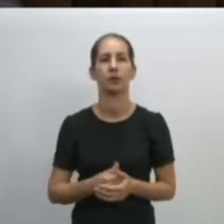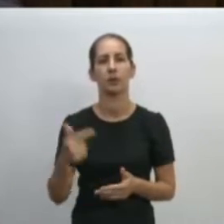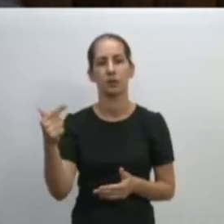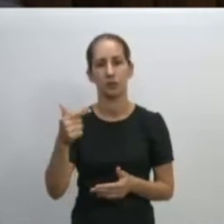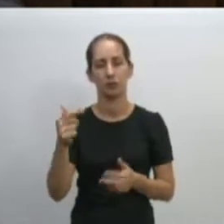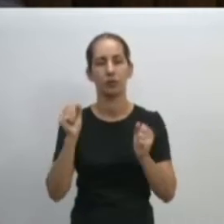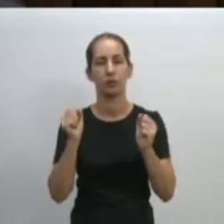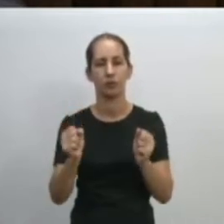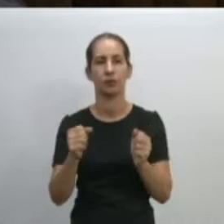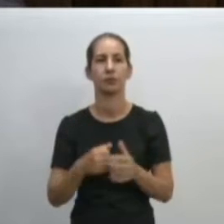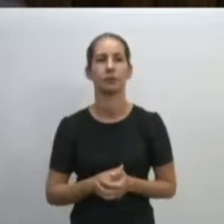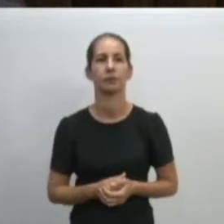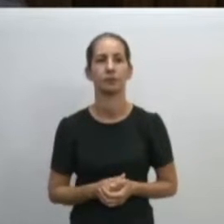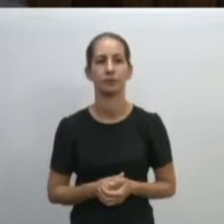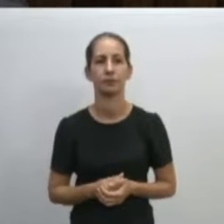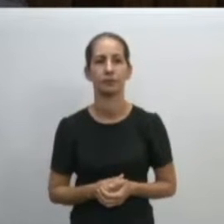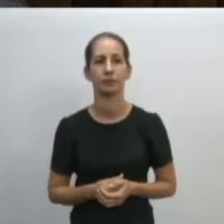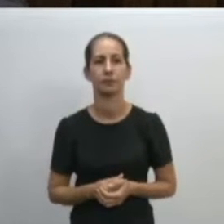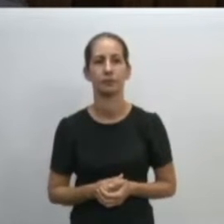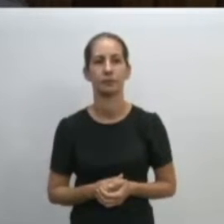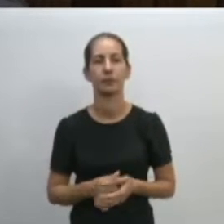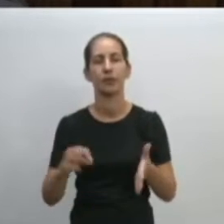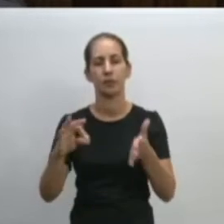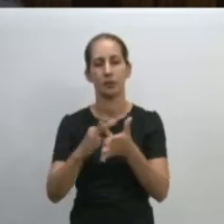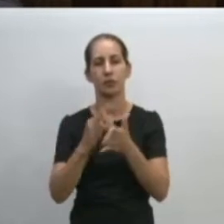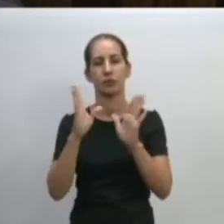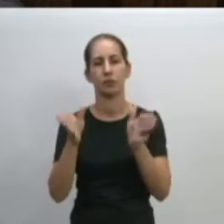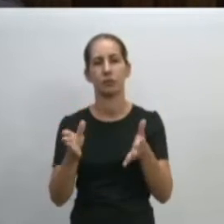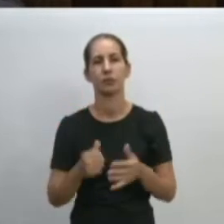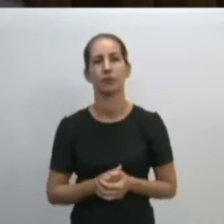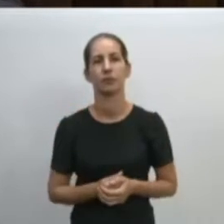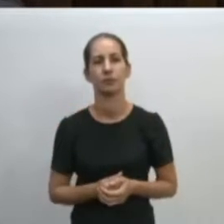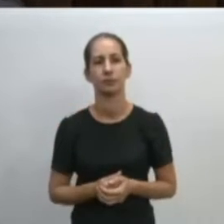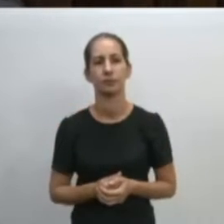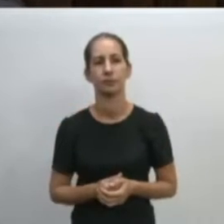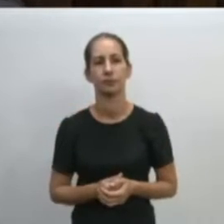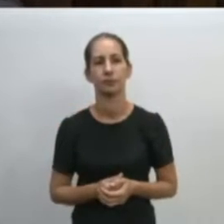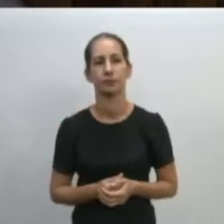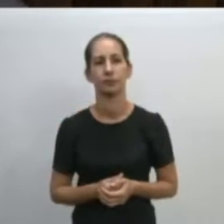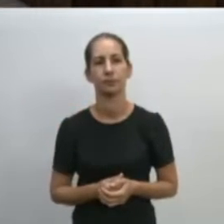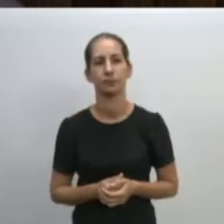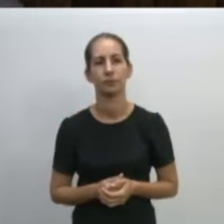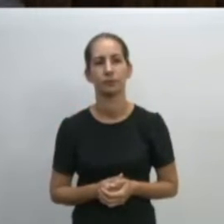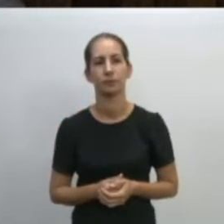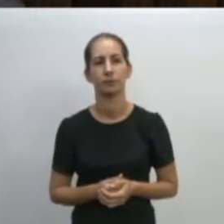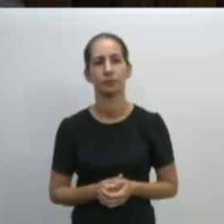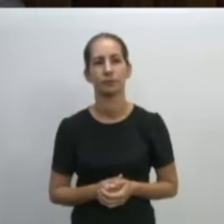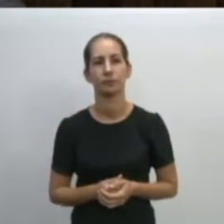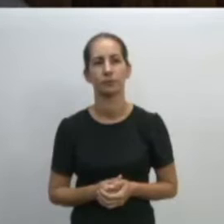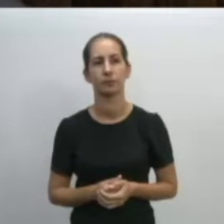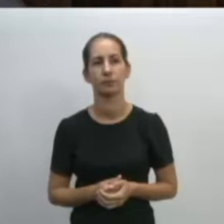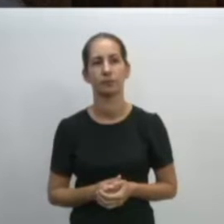rodada, está escrito, falar, Vossa Excelência. Eu falei da primeira vez. Está escrito, Vossa Excelência. Muito obrigado. Por nada. Muito obrigado.